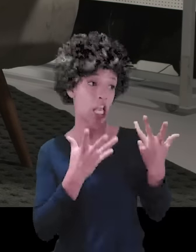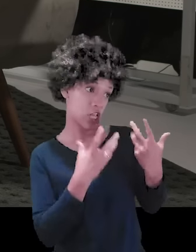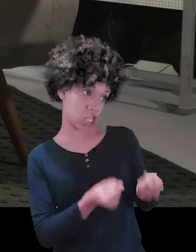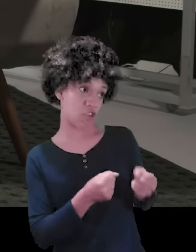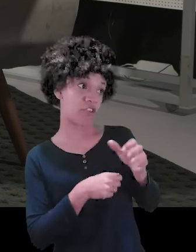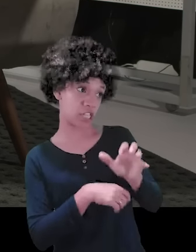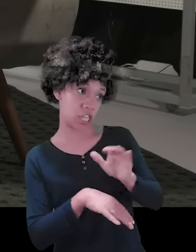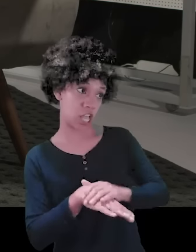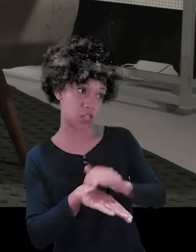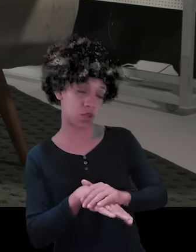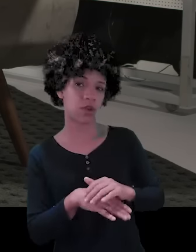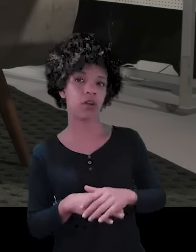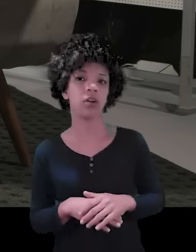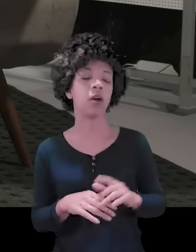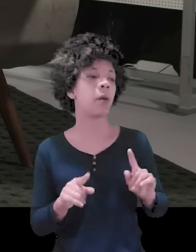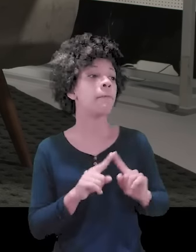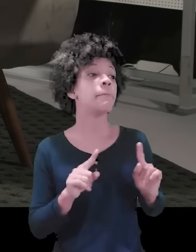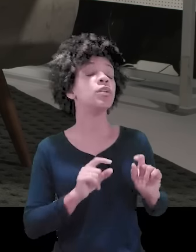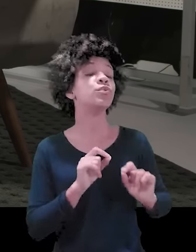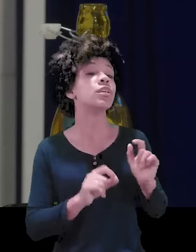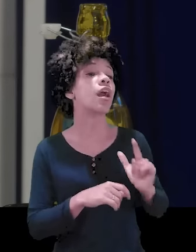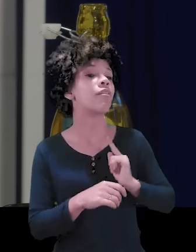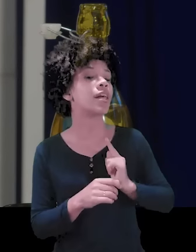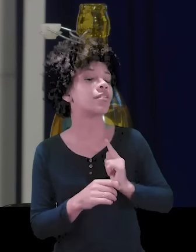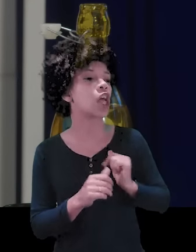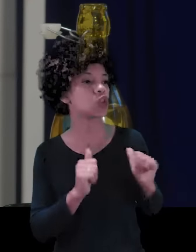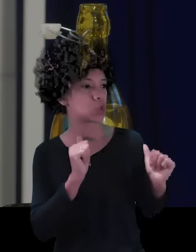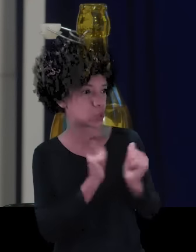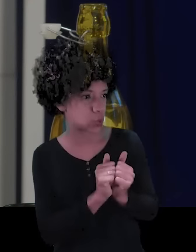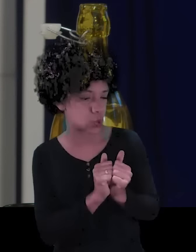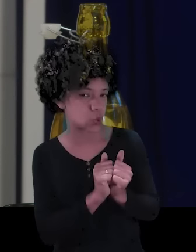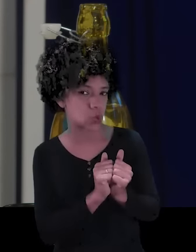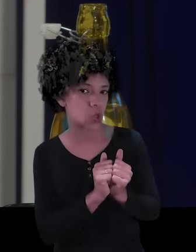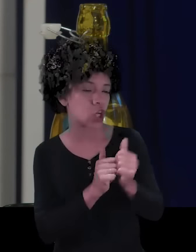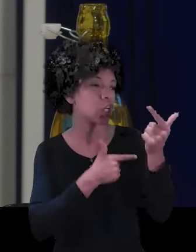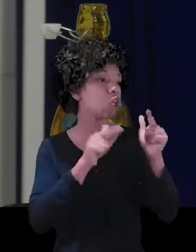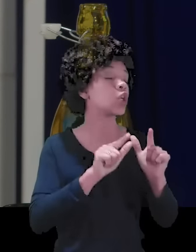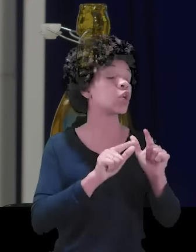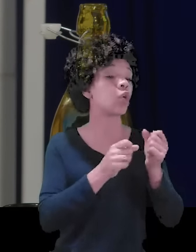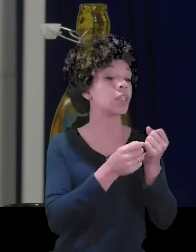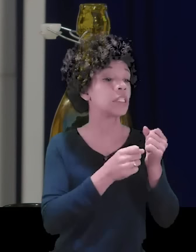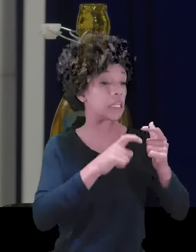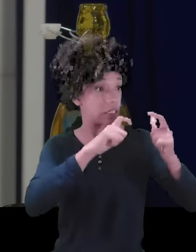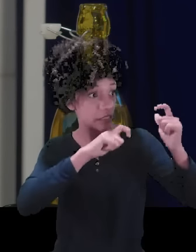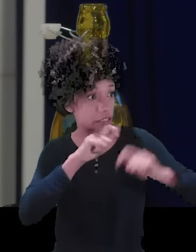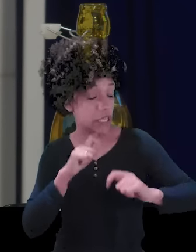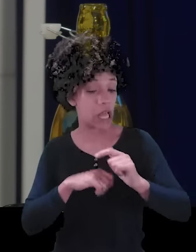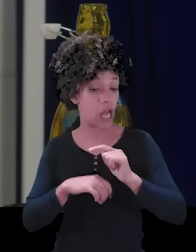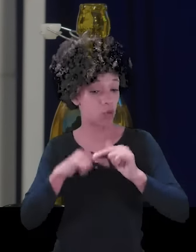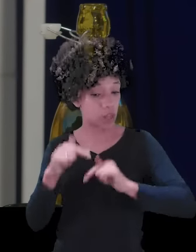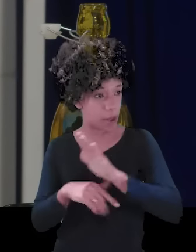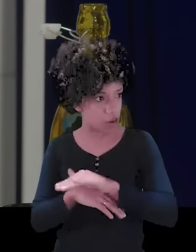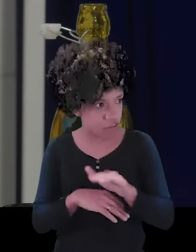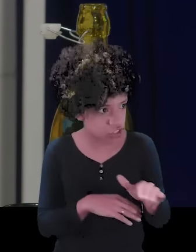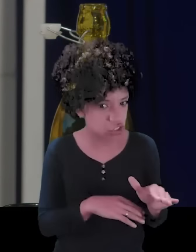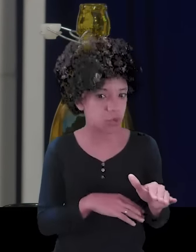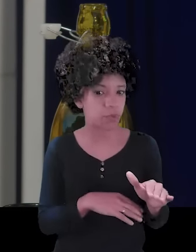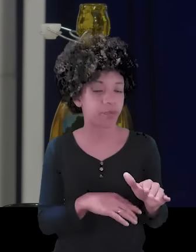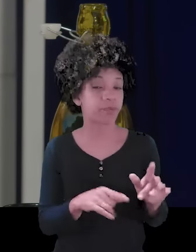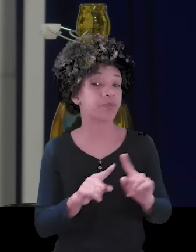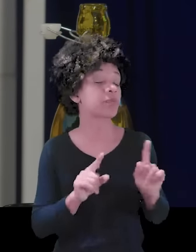topou fazer isso E aí a gente vai caminhar juntinho em outro tipo de exploração infantil que eu trabalho infantil